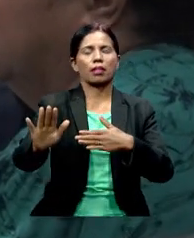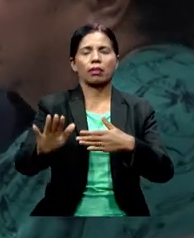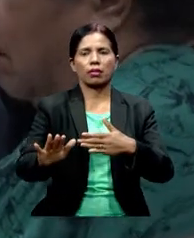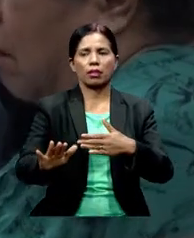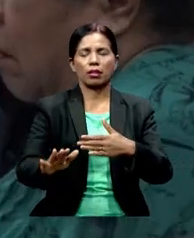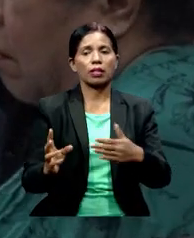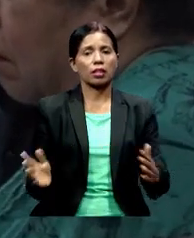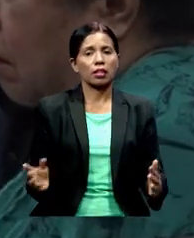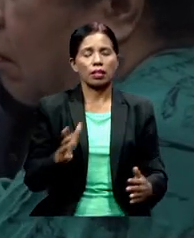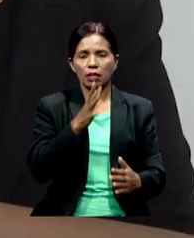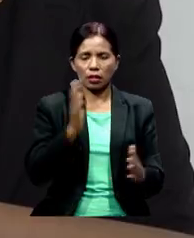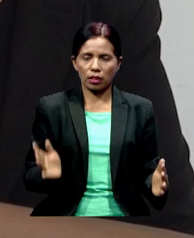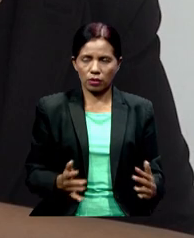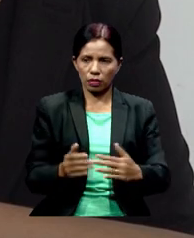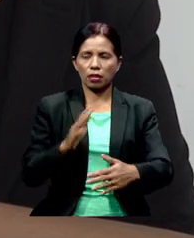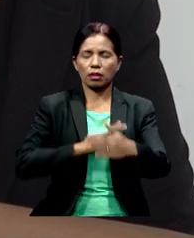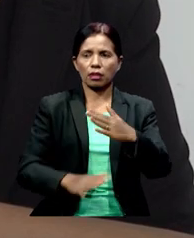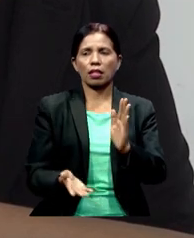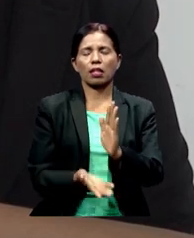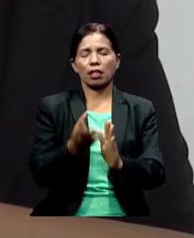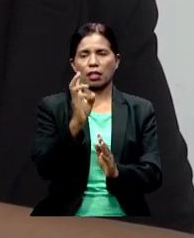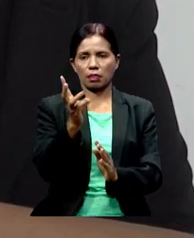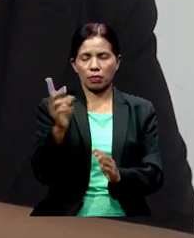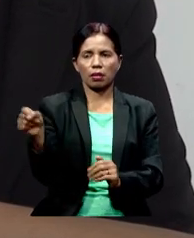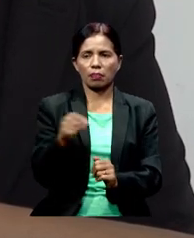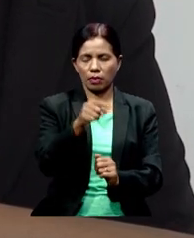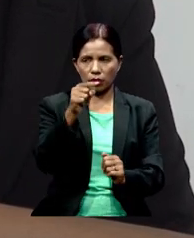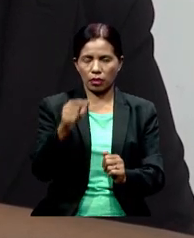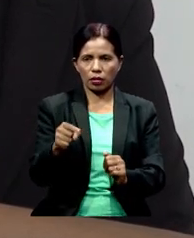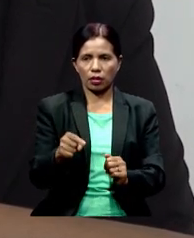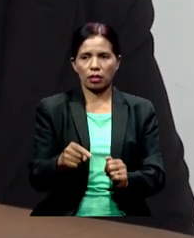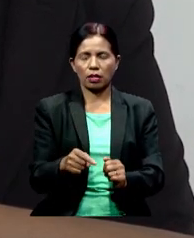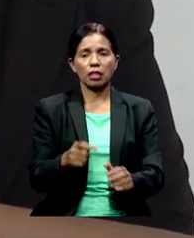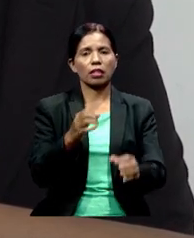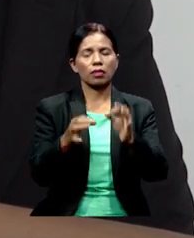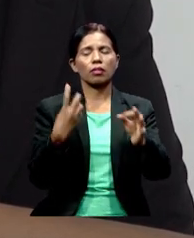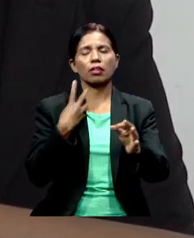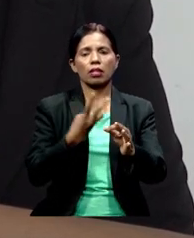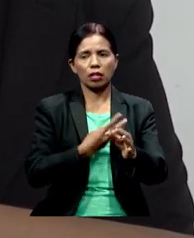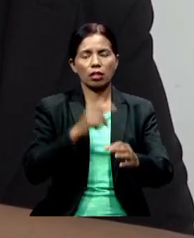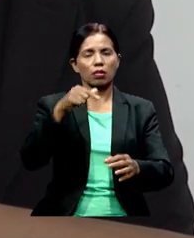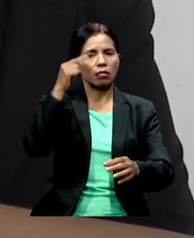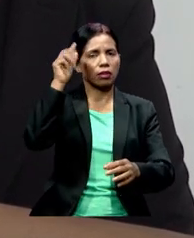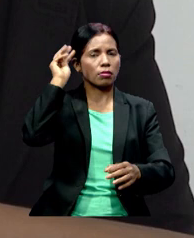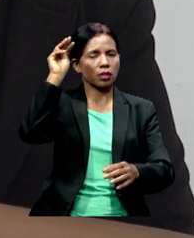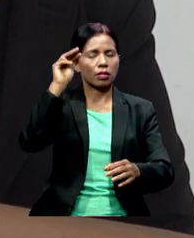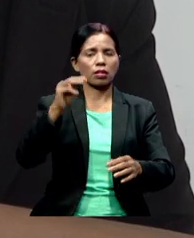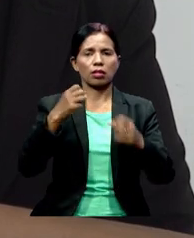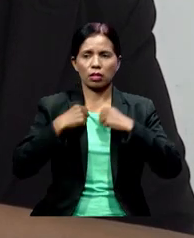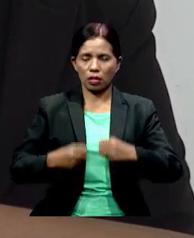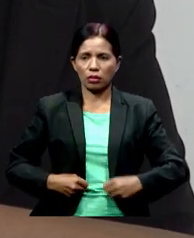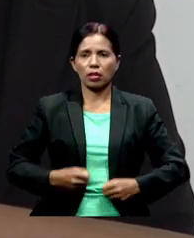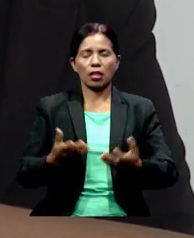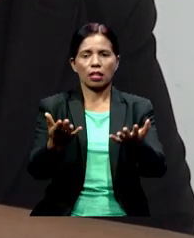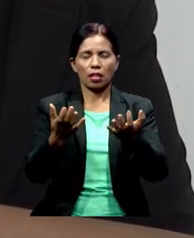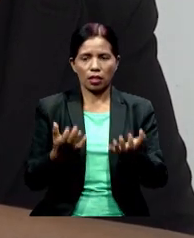se itahakara khasa nia ba 70% cobertura se ita governo ou ministério so de hakara khasa cobertura